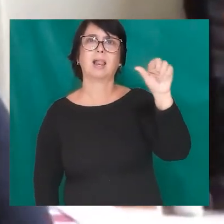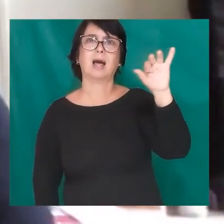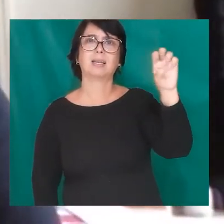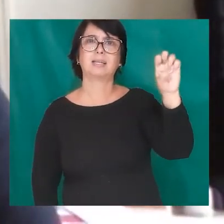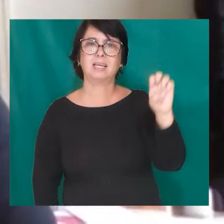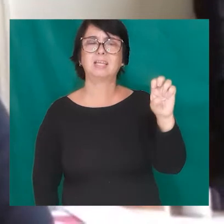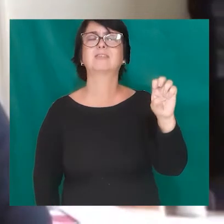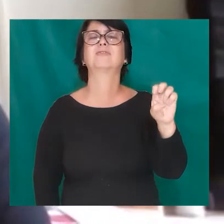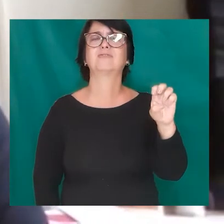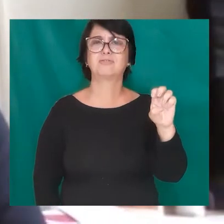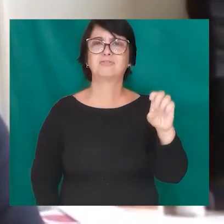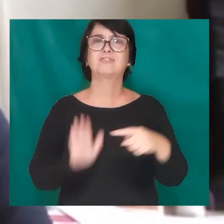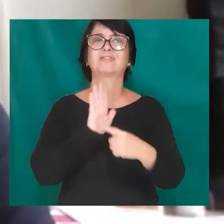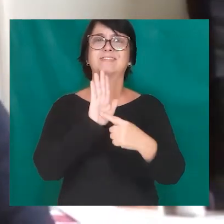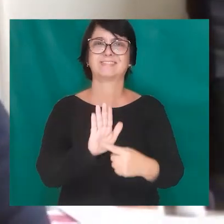gente